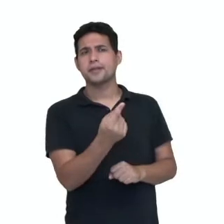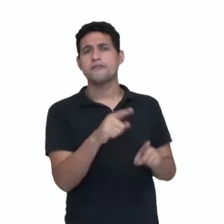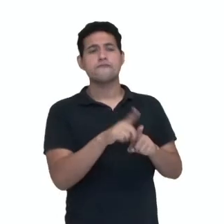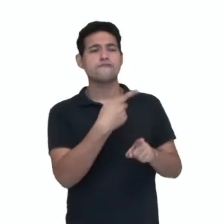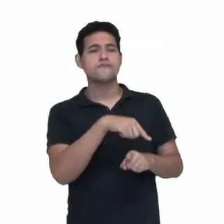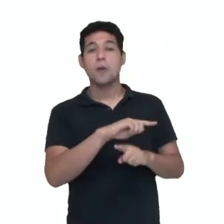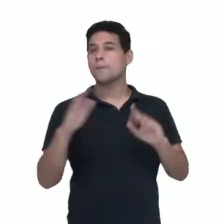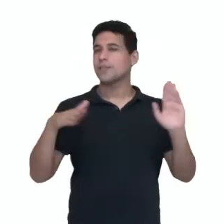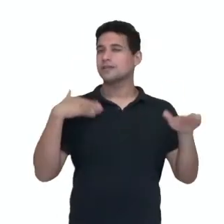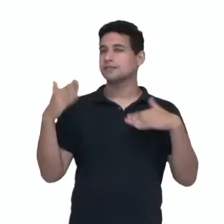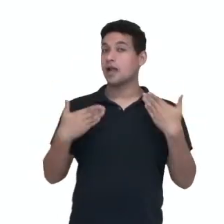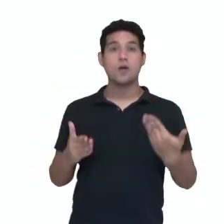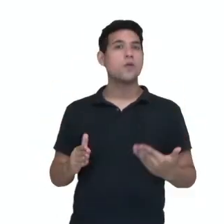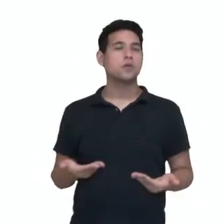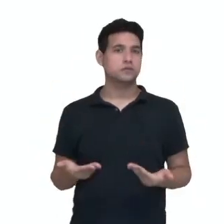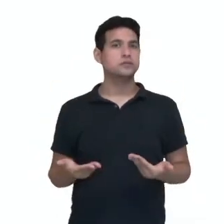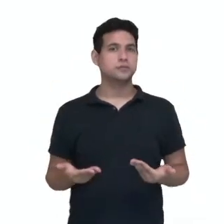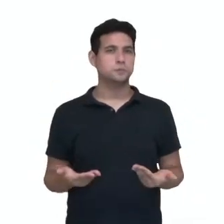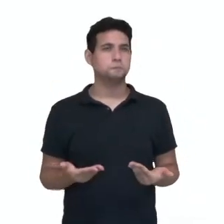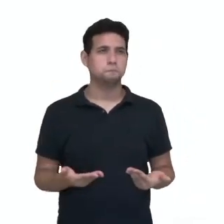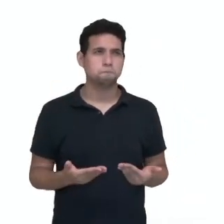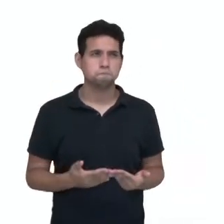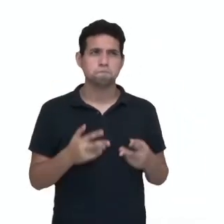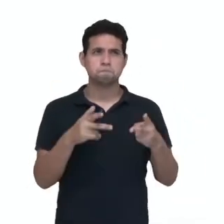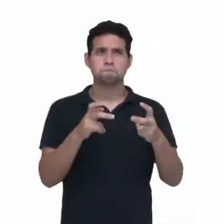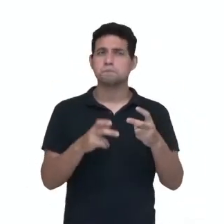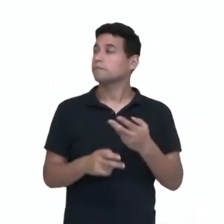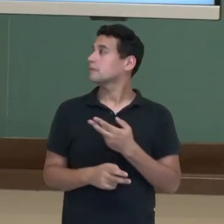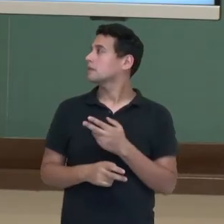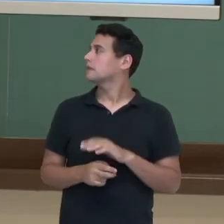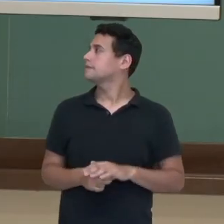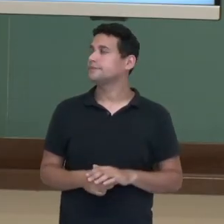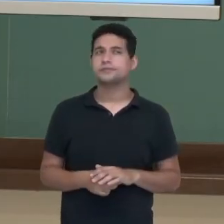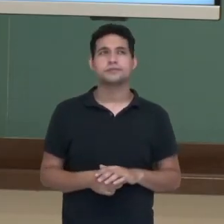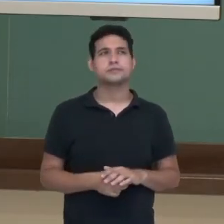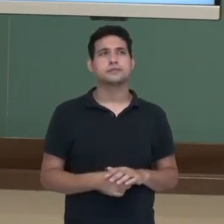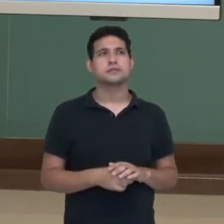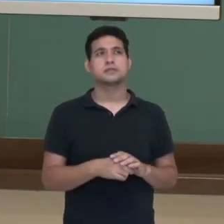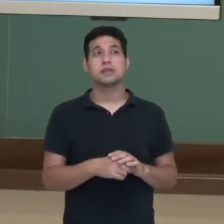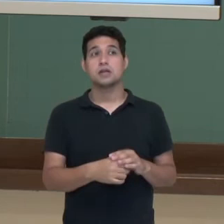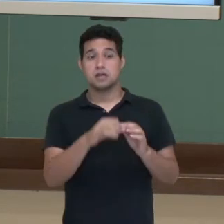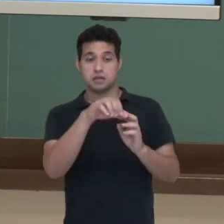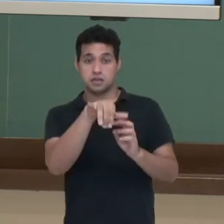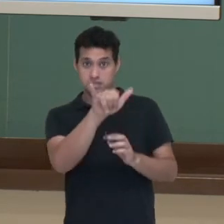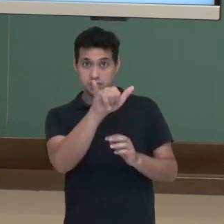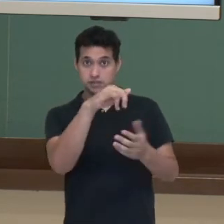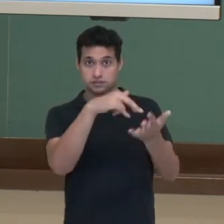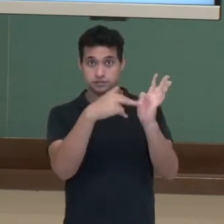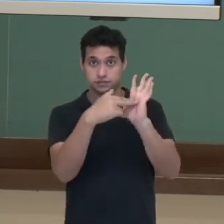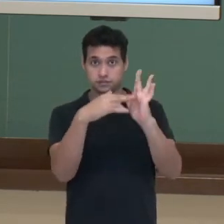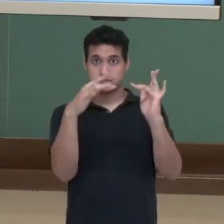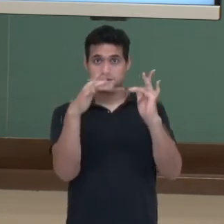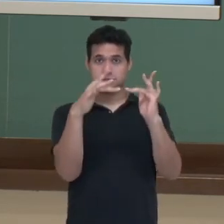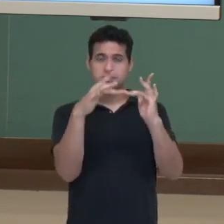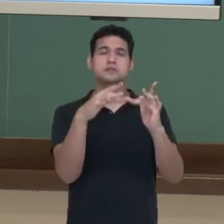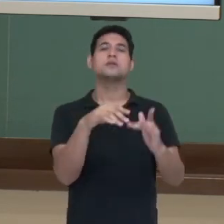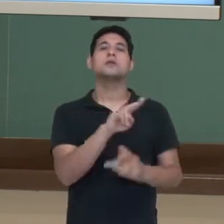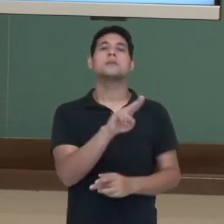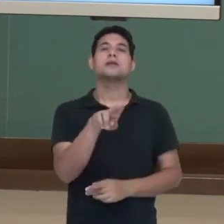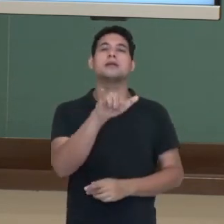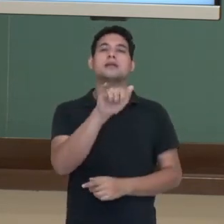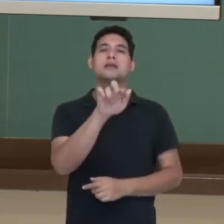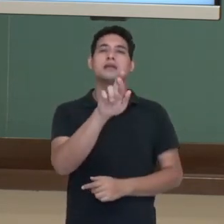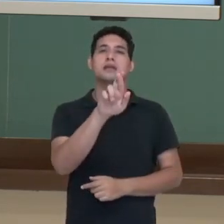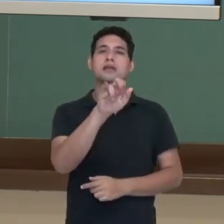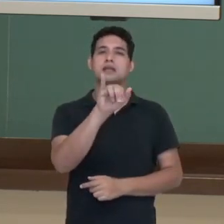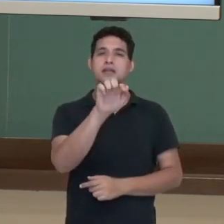a salir hoy, ¿tá? Então, observem, o i é uma conjunção, é y. Em espanhol,